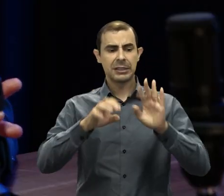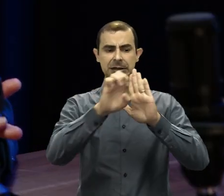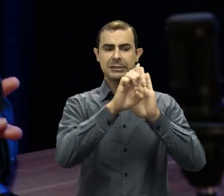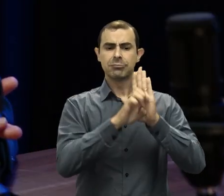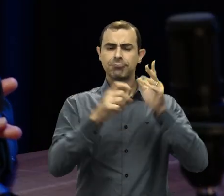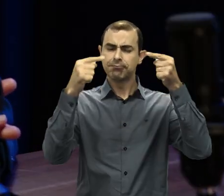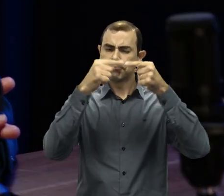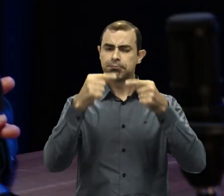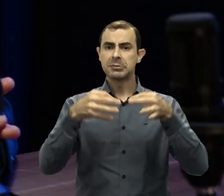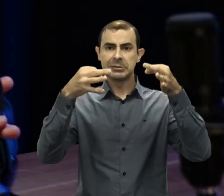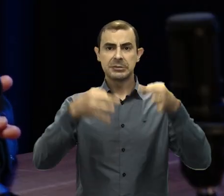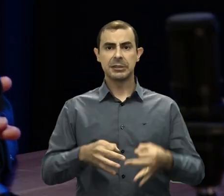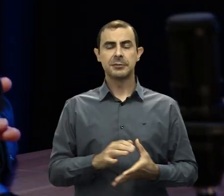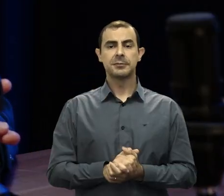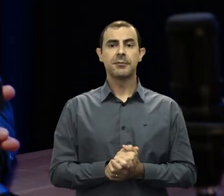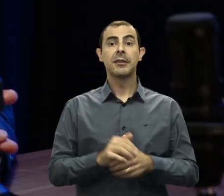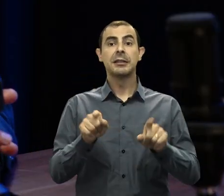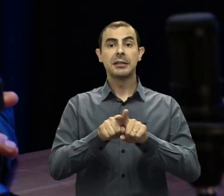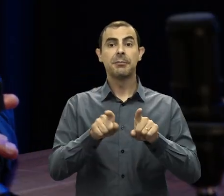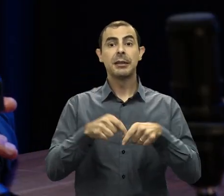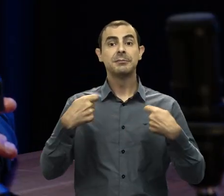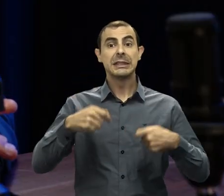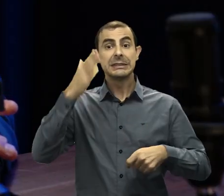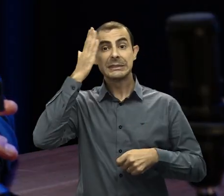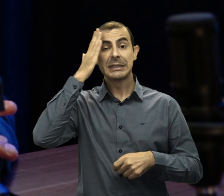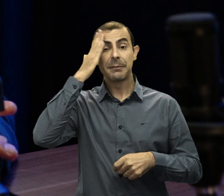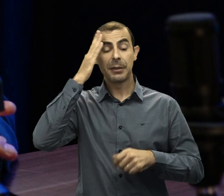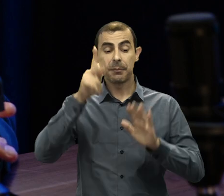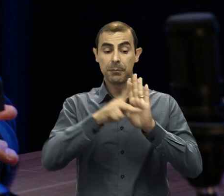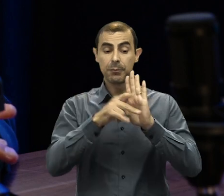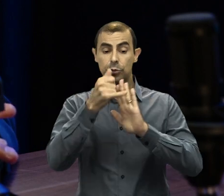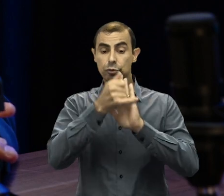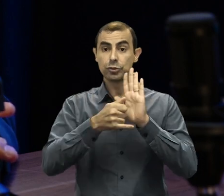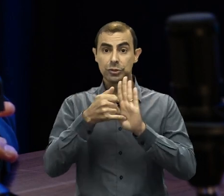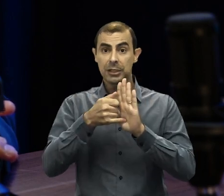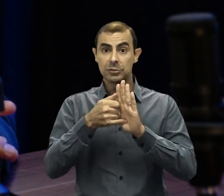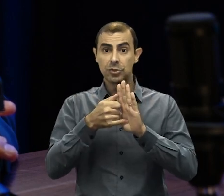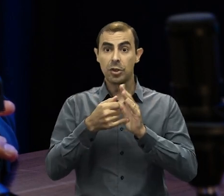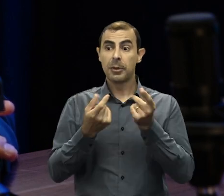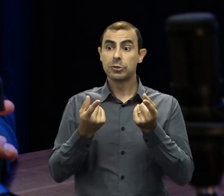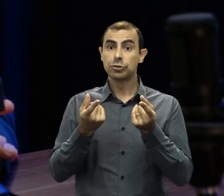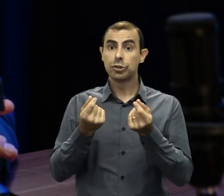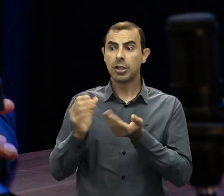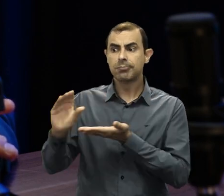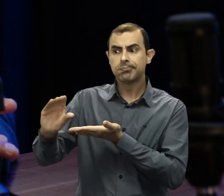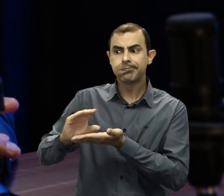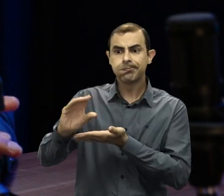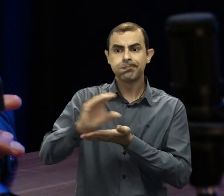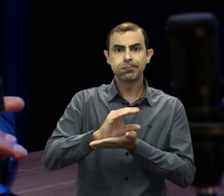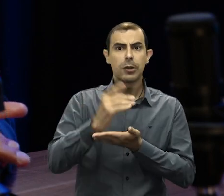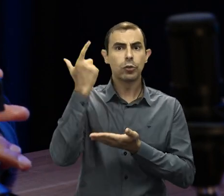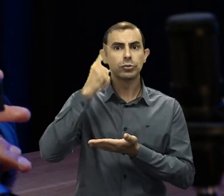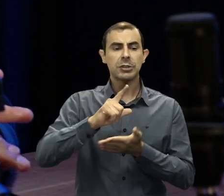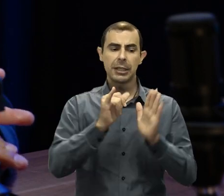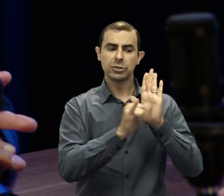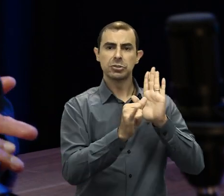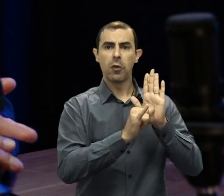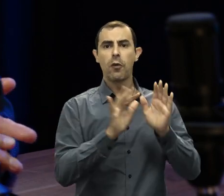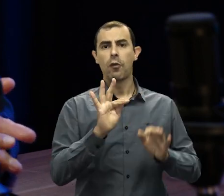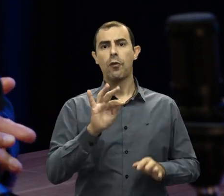atual. Segundo, eu tenho que saber fazer um projeto para eu poder captar recurso, seja de termo de